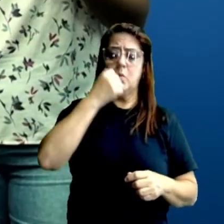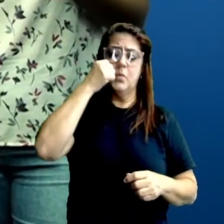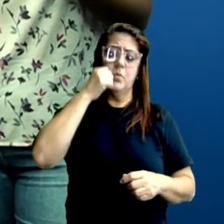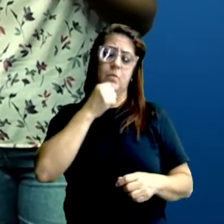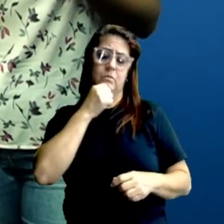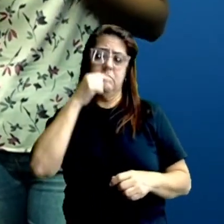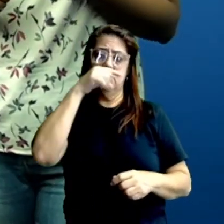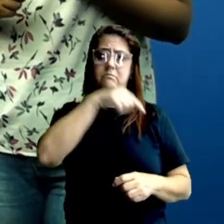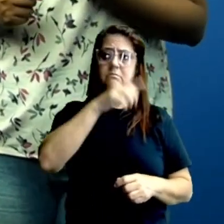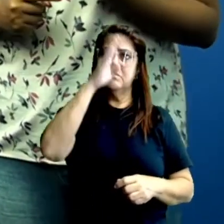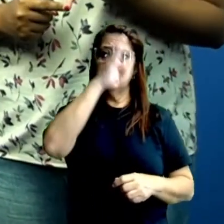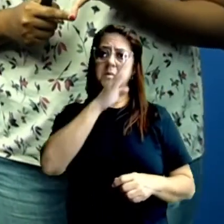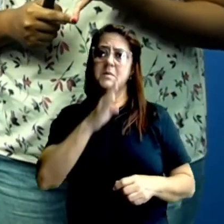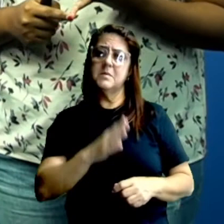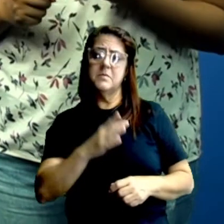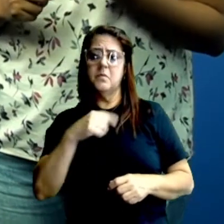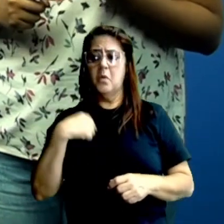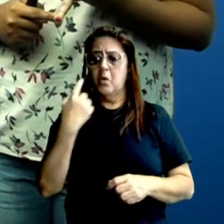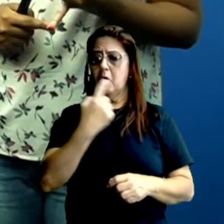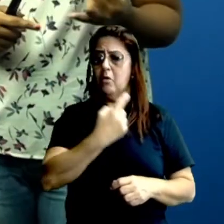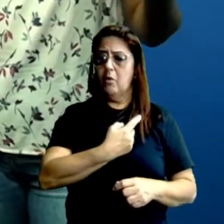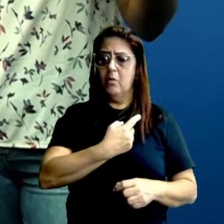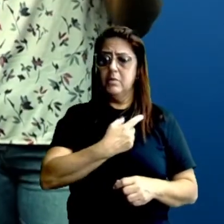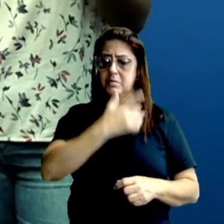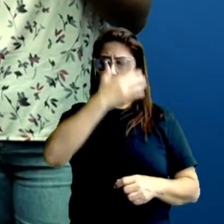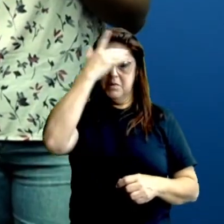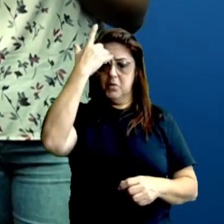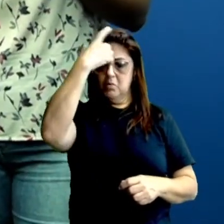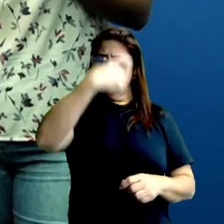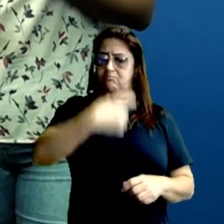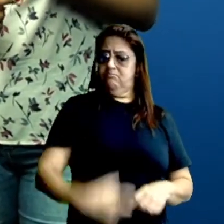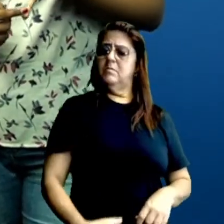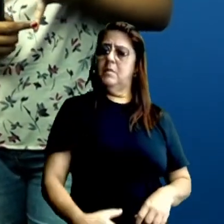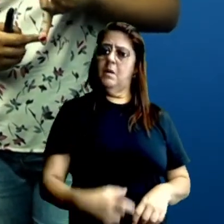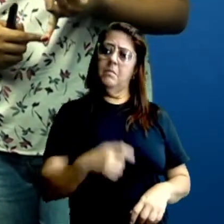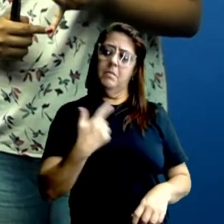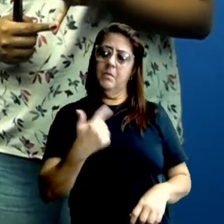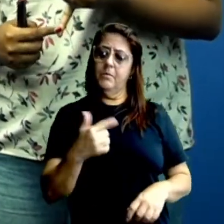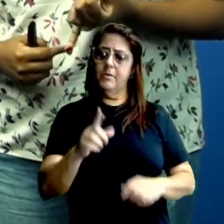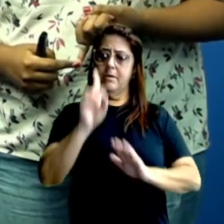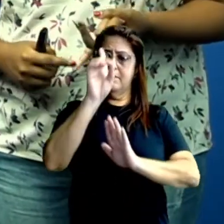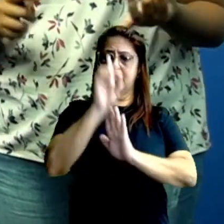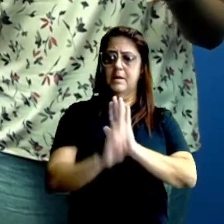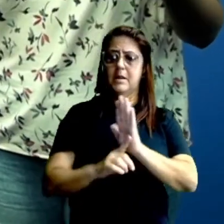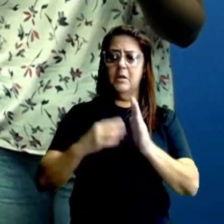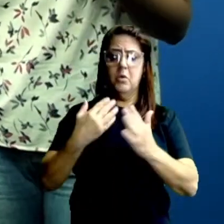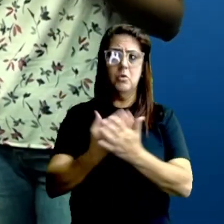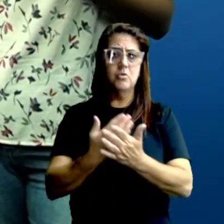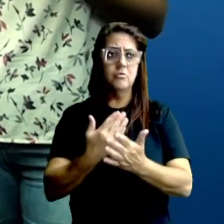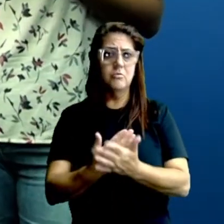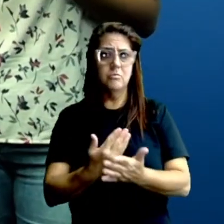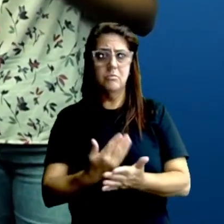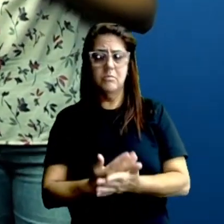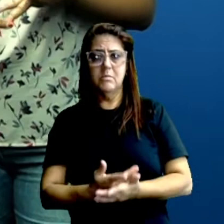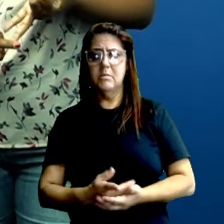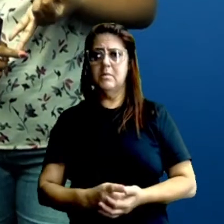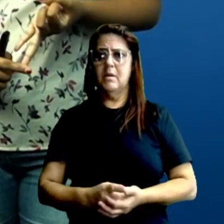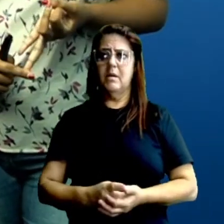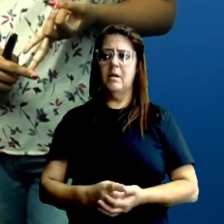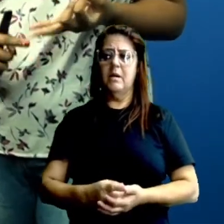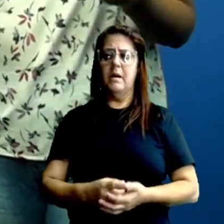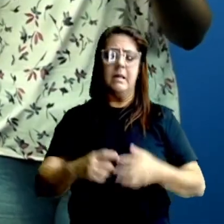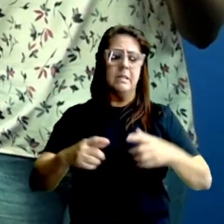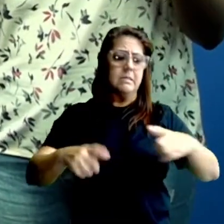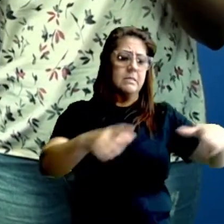Brasil né não nós não éramos considerados cidadãos nós não tínhamos direitos a escola a